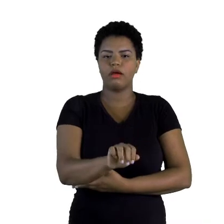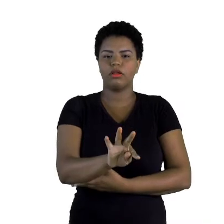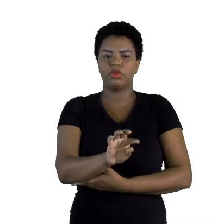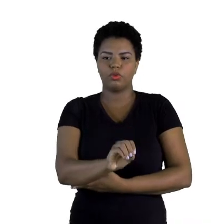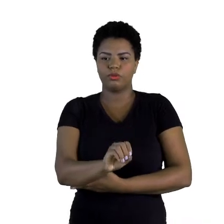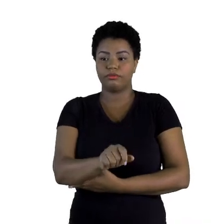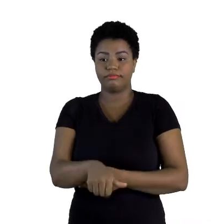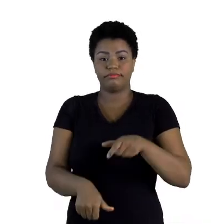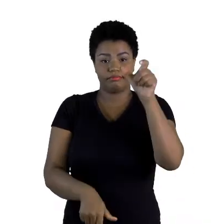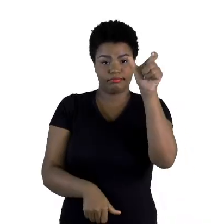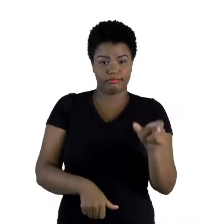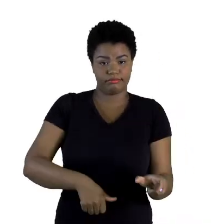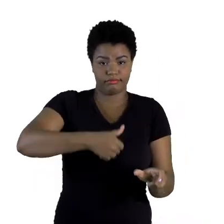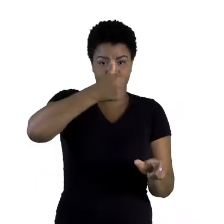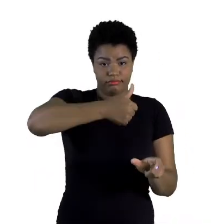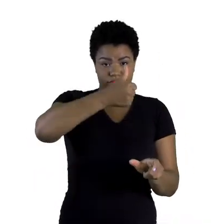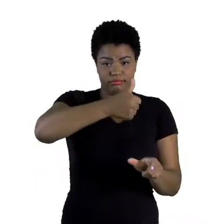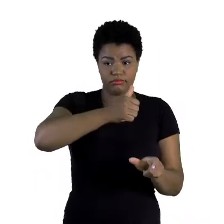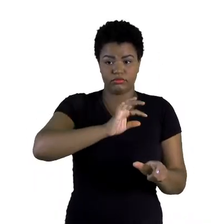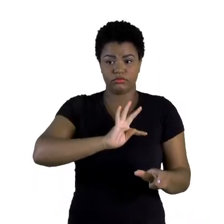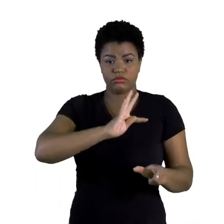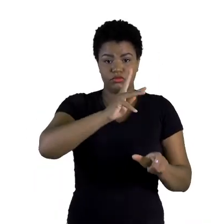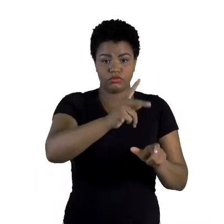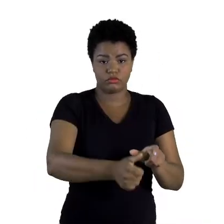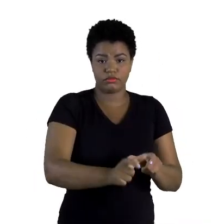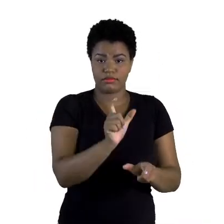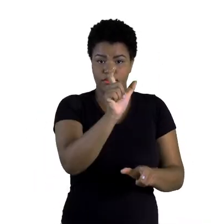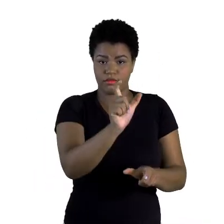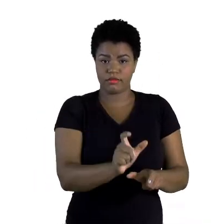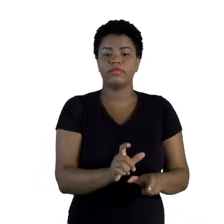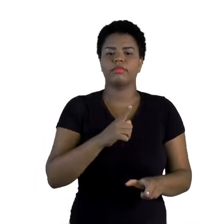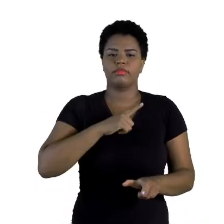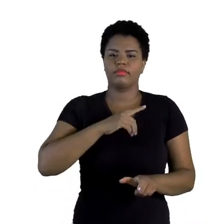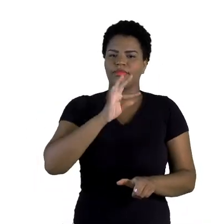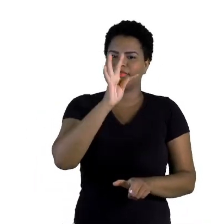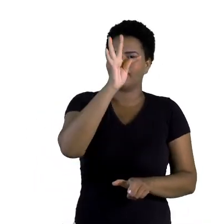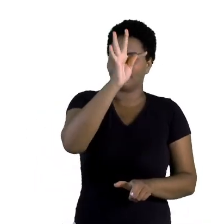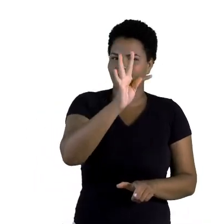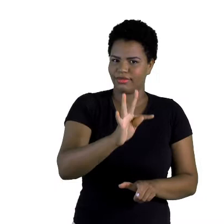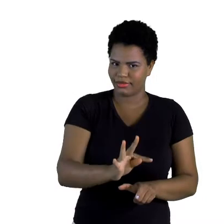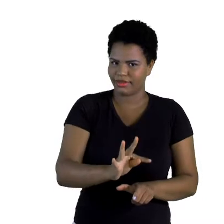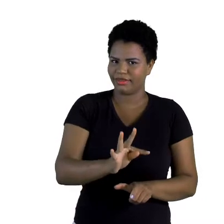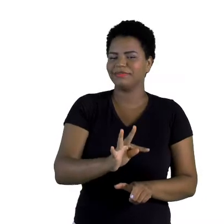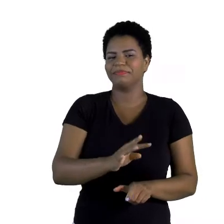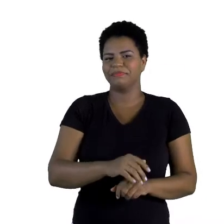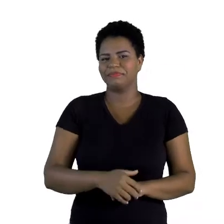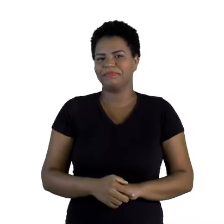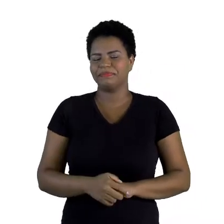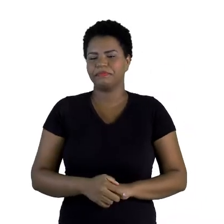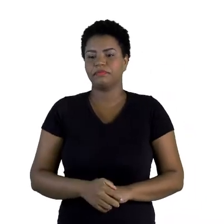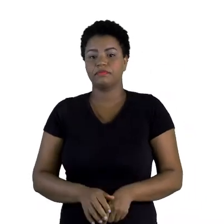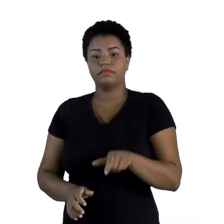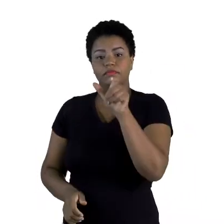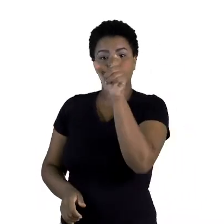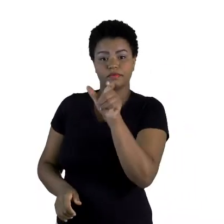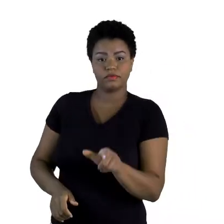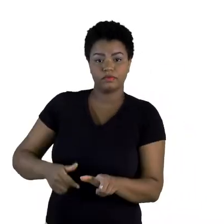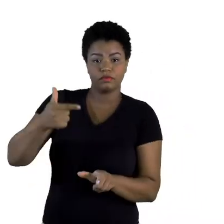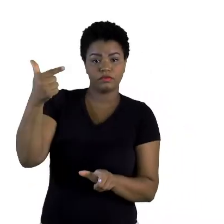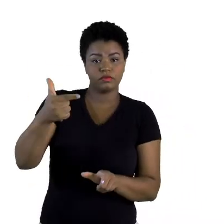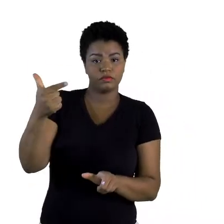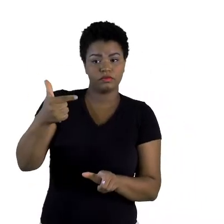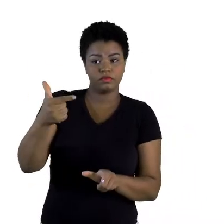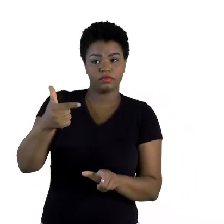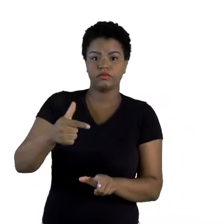primeira coluna, todas as palavras estão com a letra T. T de tatu. Olha na segunda coluna. com a